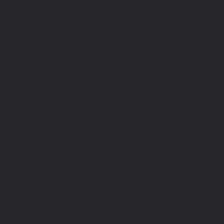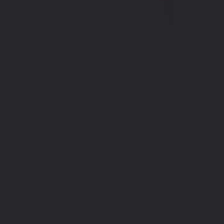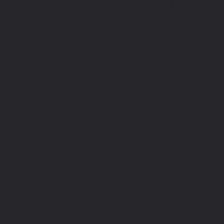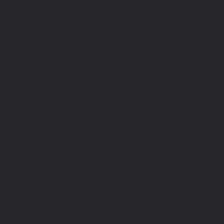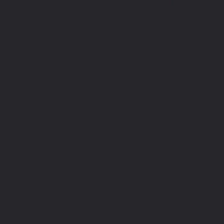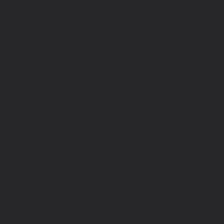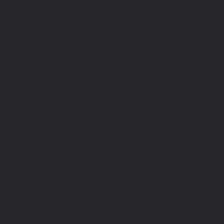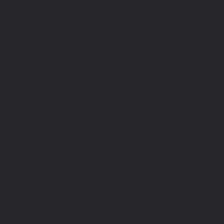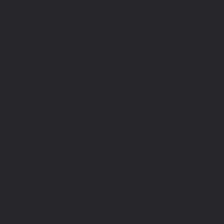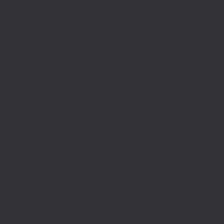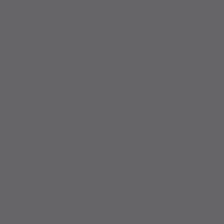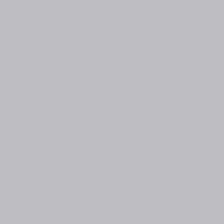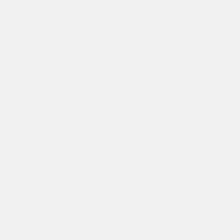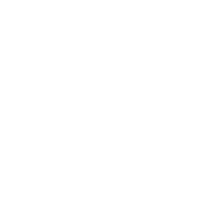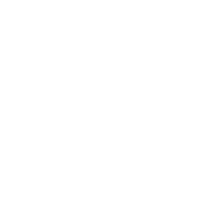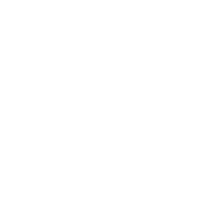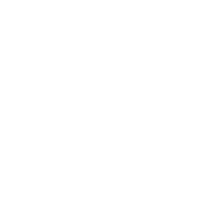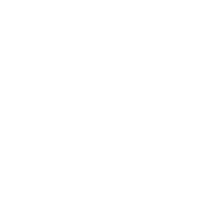Tchau!